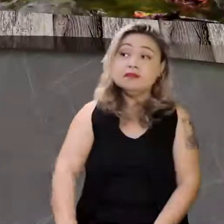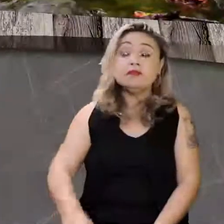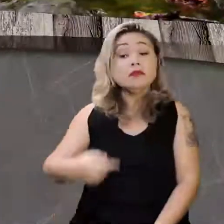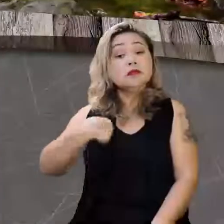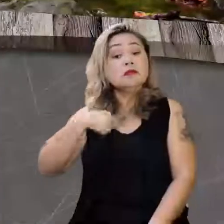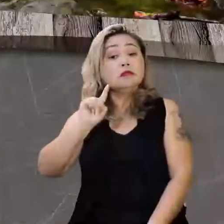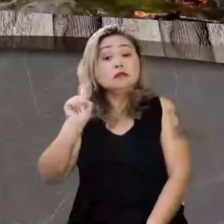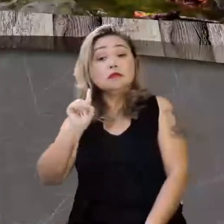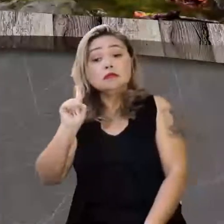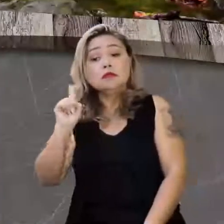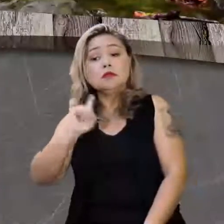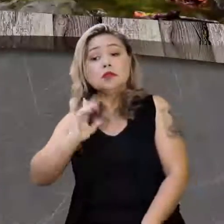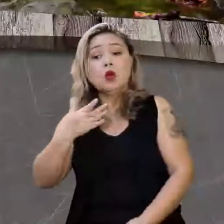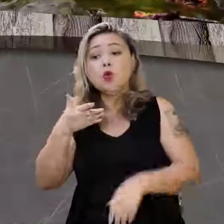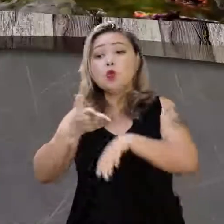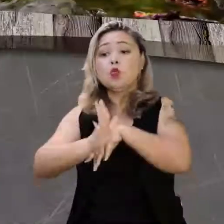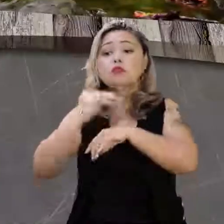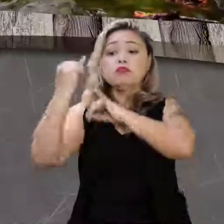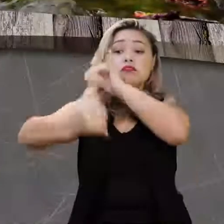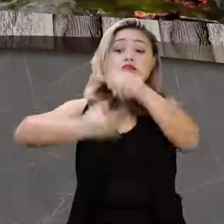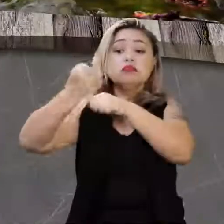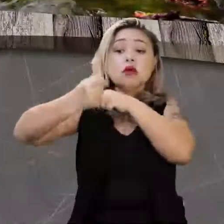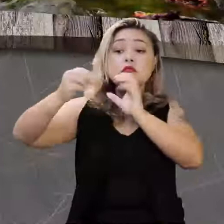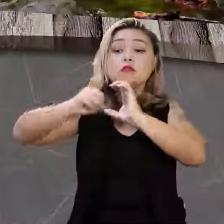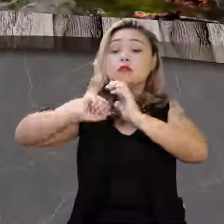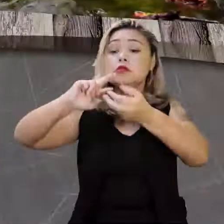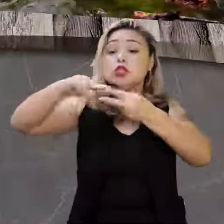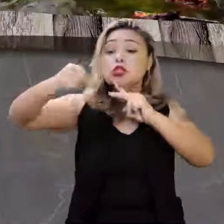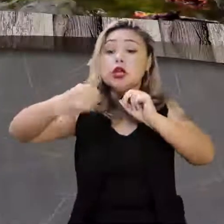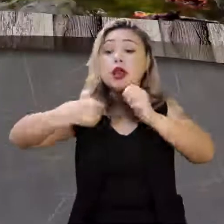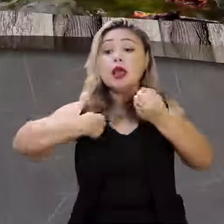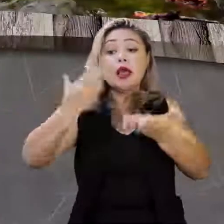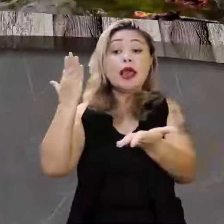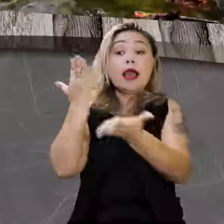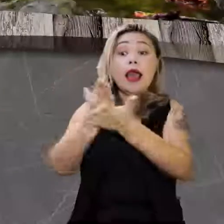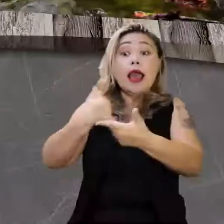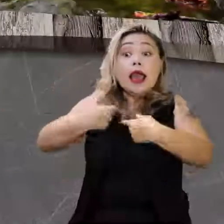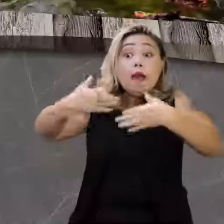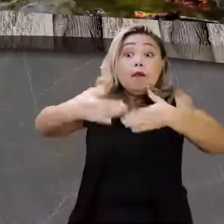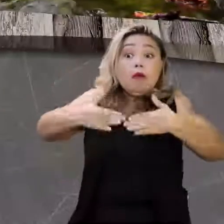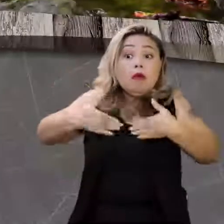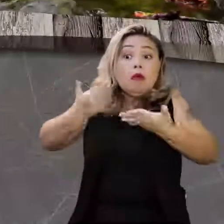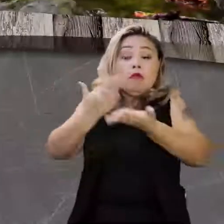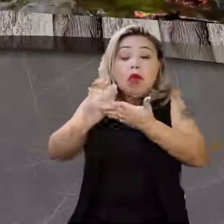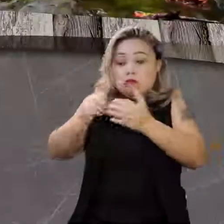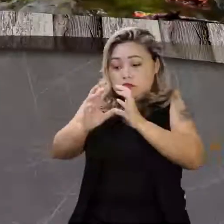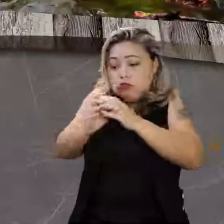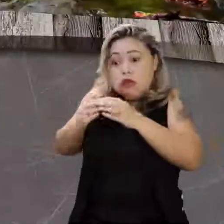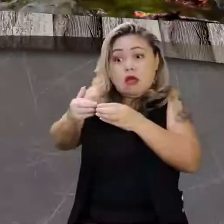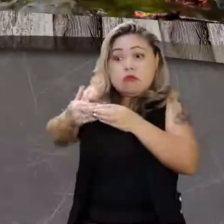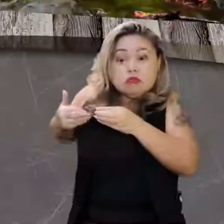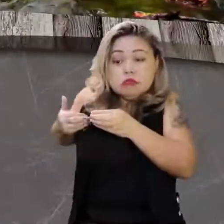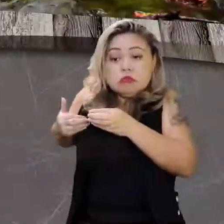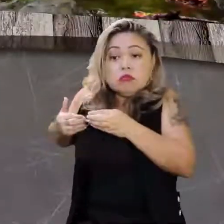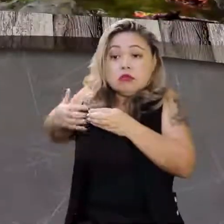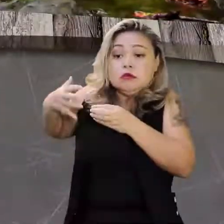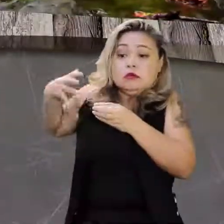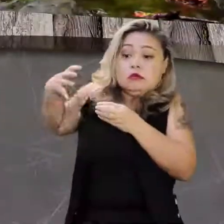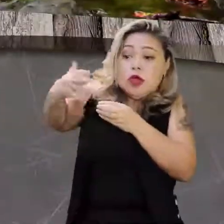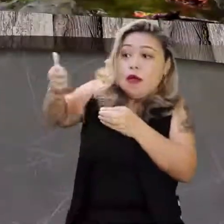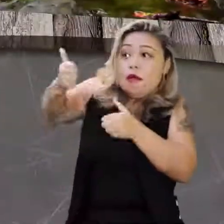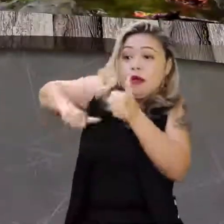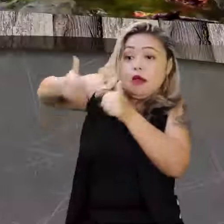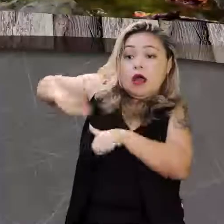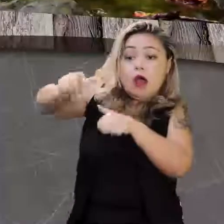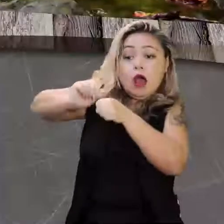já era, não tenho mais como passar a informação genética para frente. Acabou para mim. Então, essa pressão